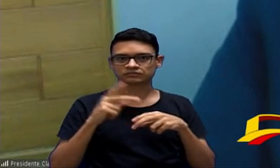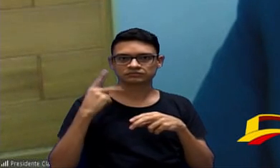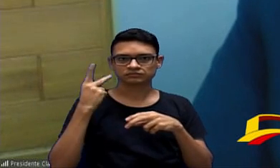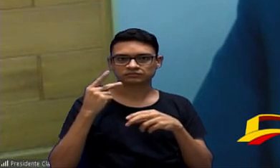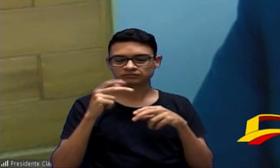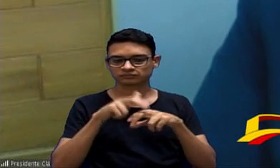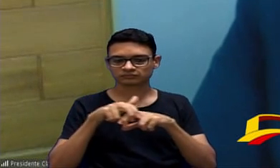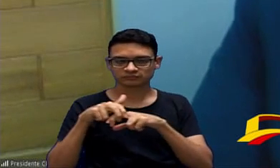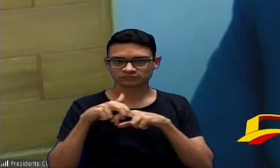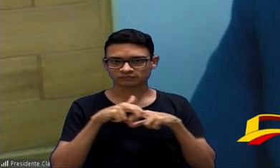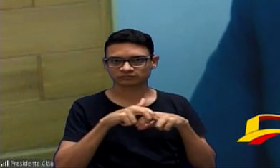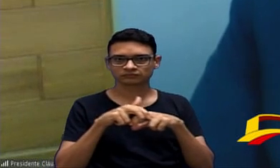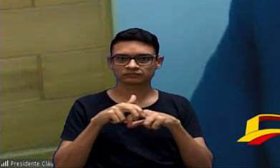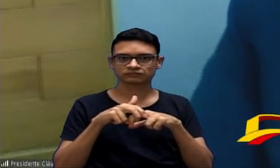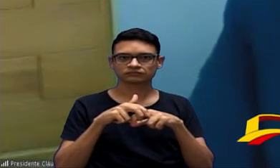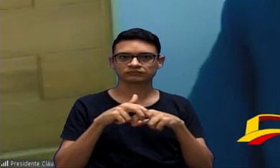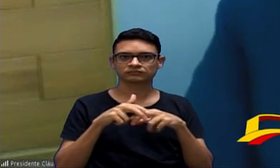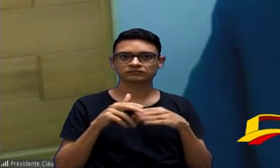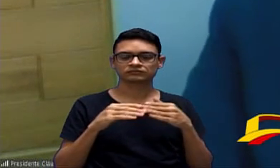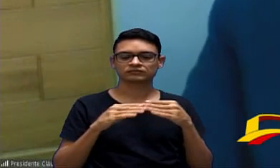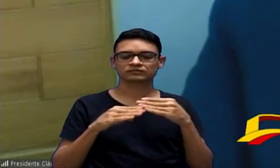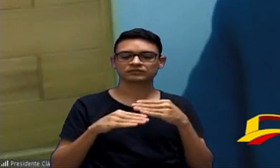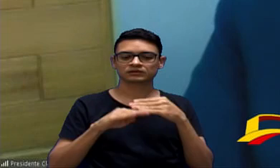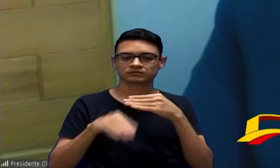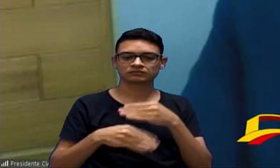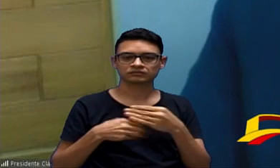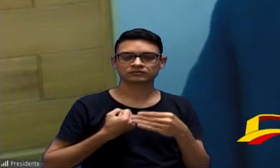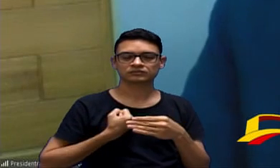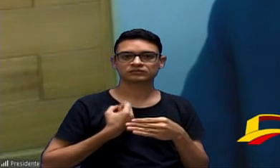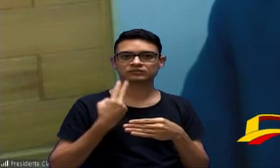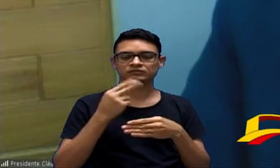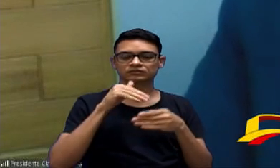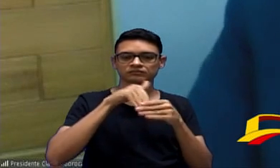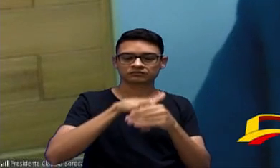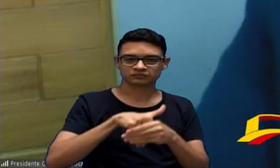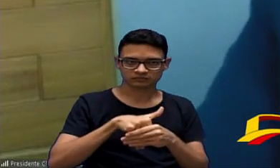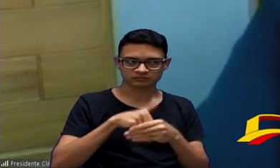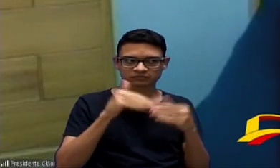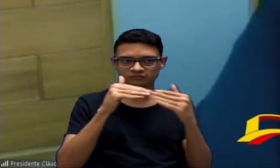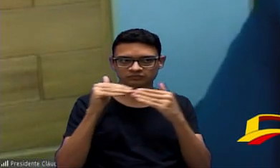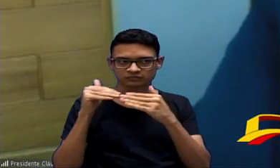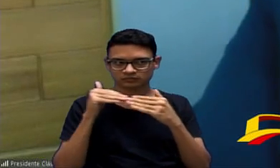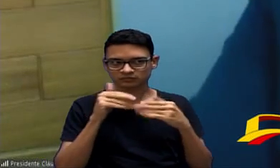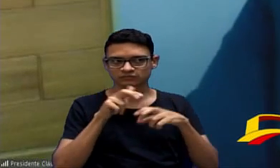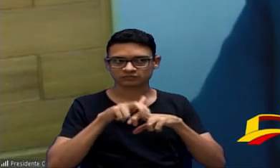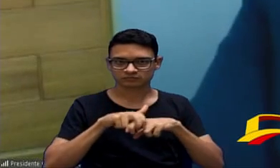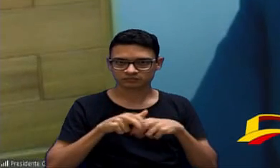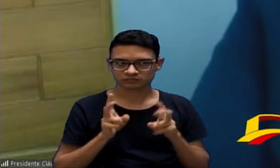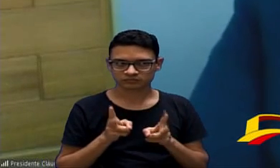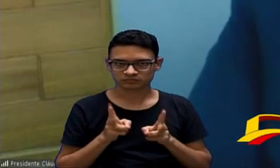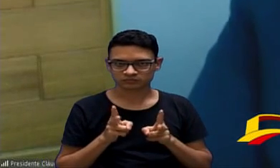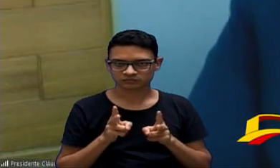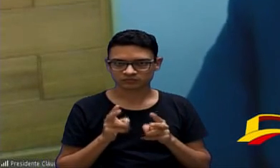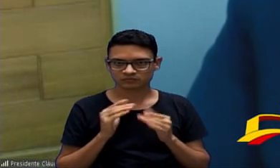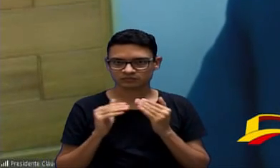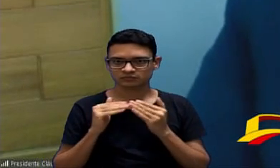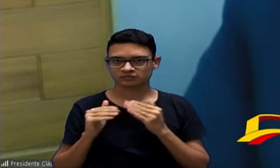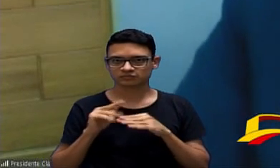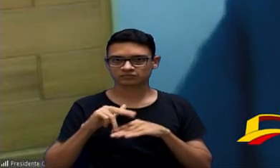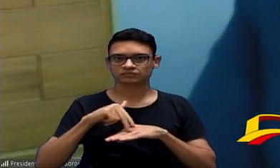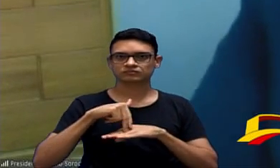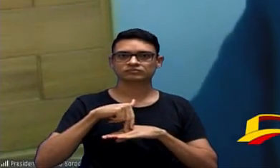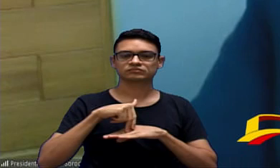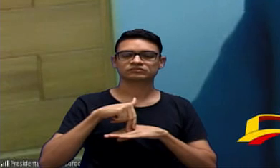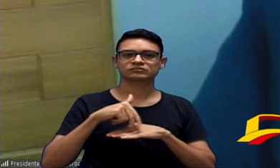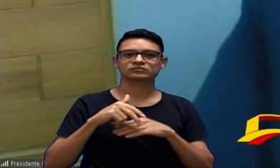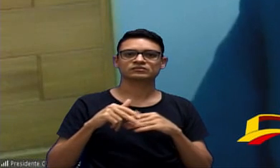estão, aprovado. Eu coloco em votação a emenda número 2. Os vereadores que concordam, permaneçam como estão, os contrários não estão,